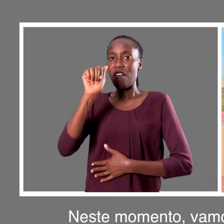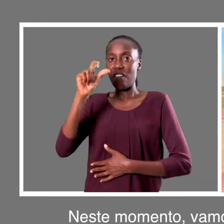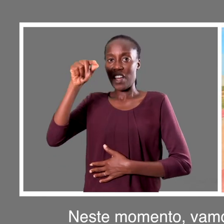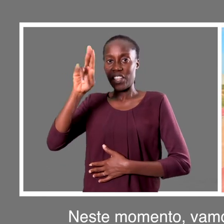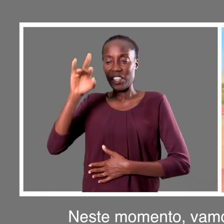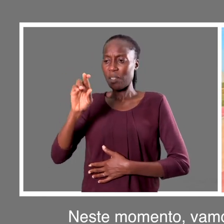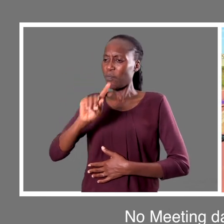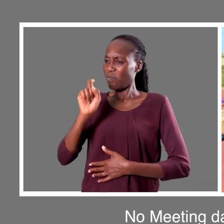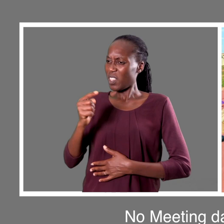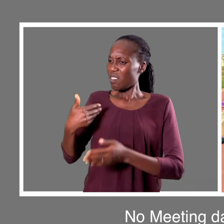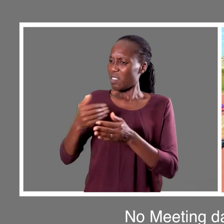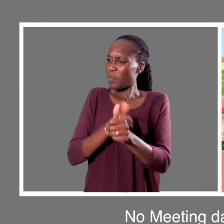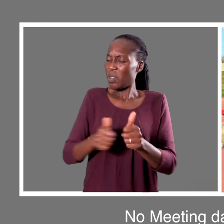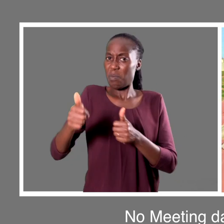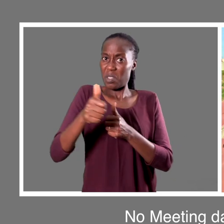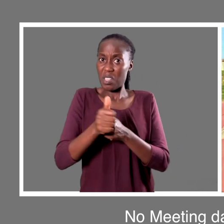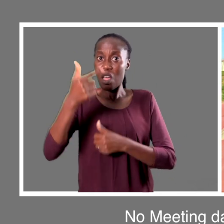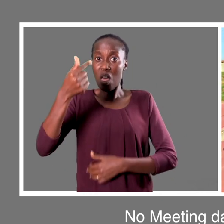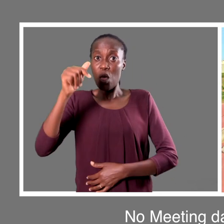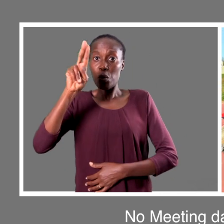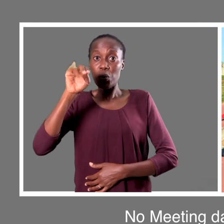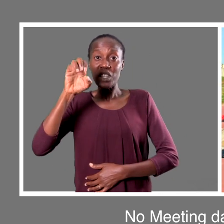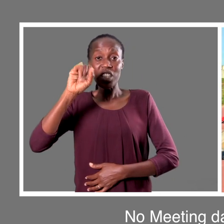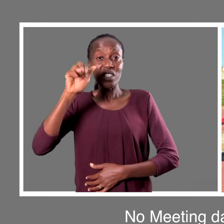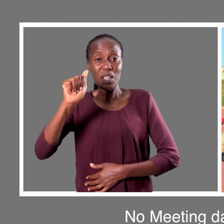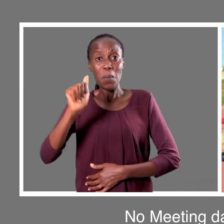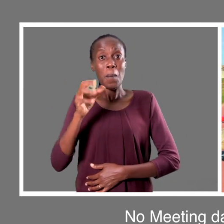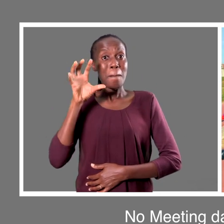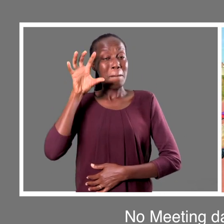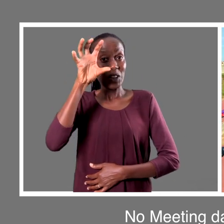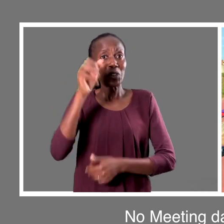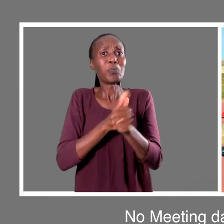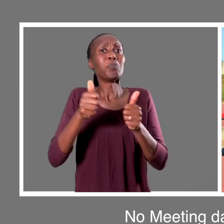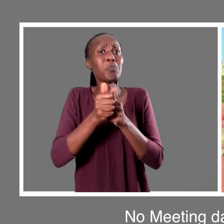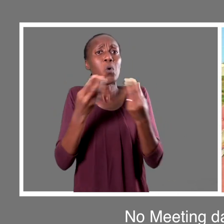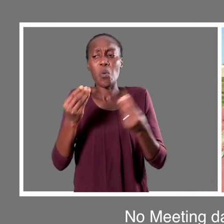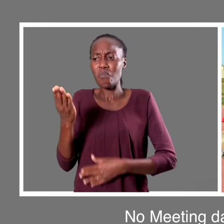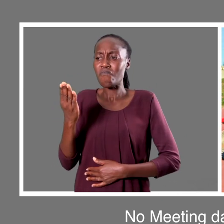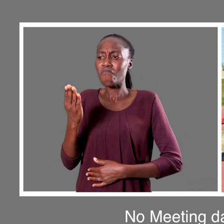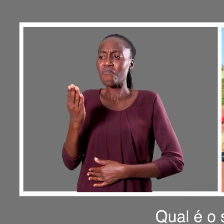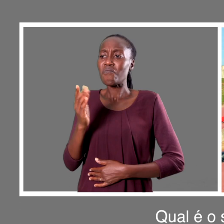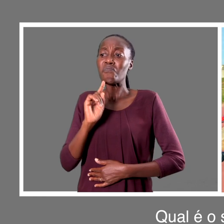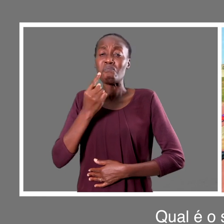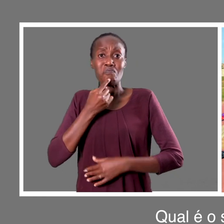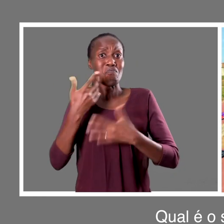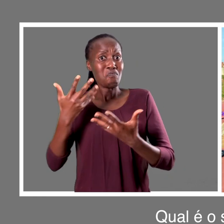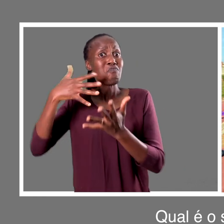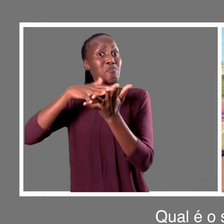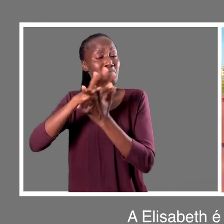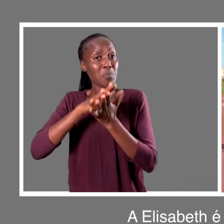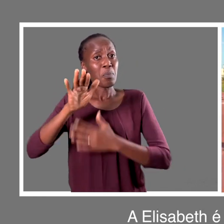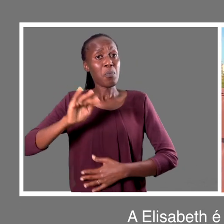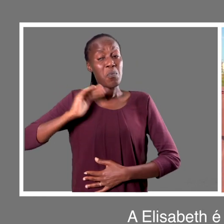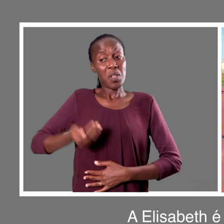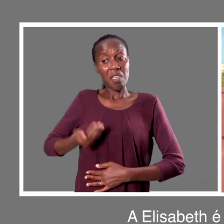Mr. Fakir. O meeting da Tunísia, ela sempre representa de uma forma muito digna o país. Qual é o segredo deste